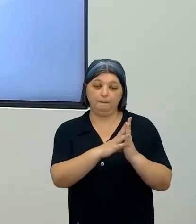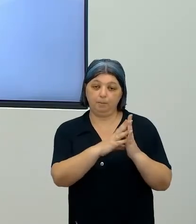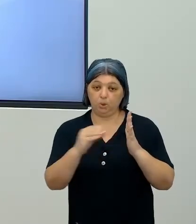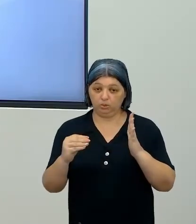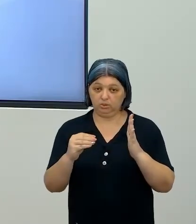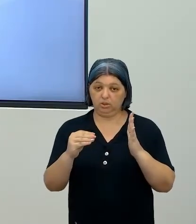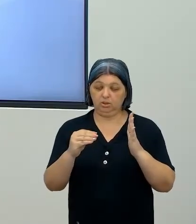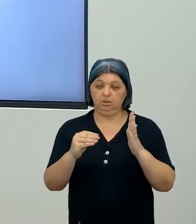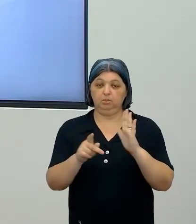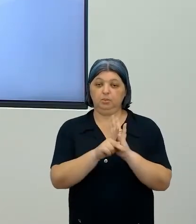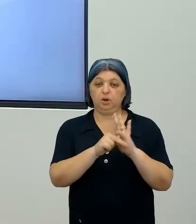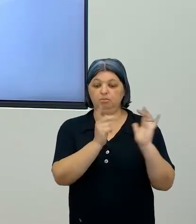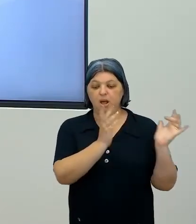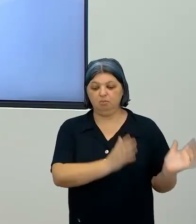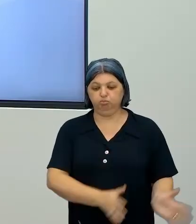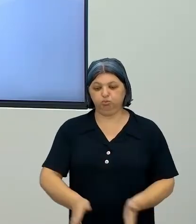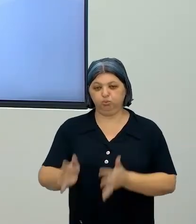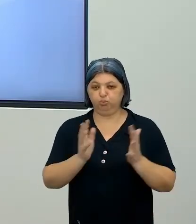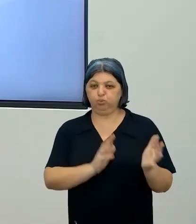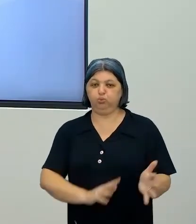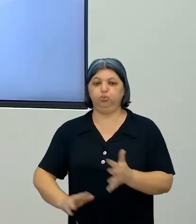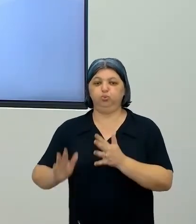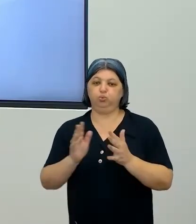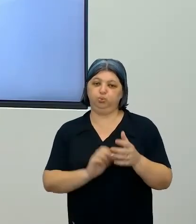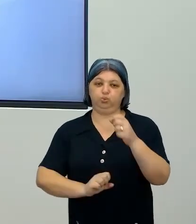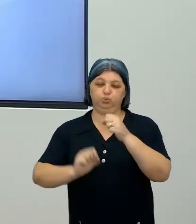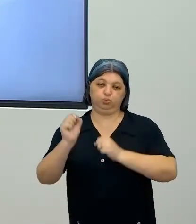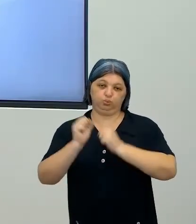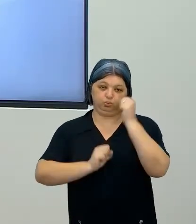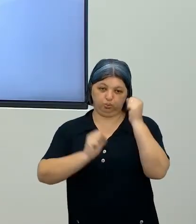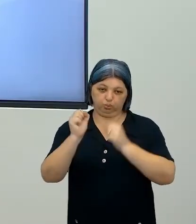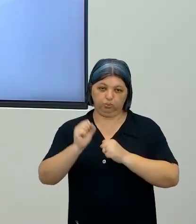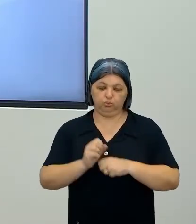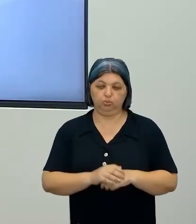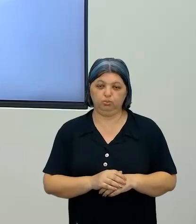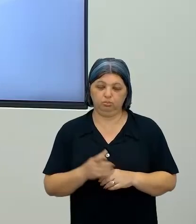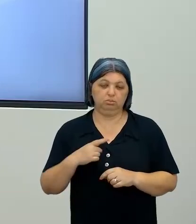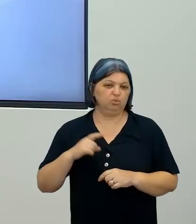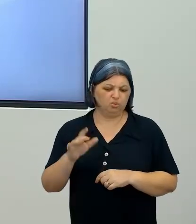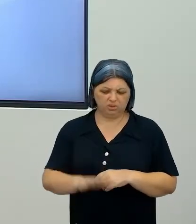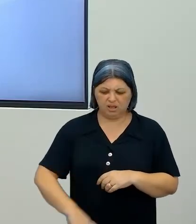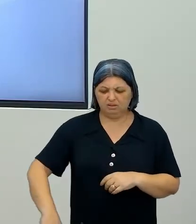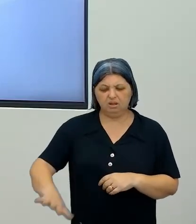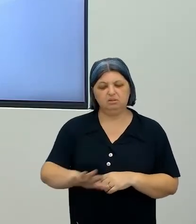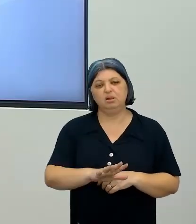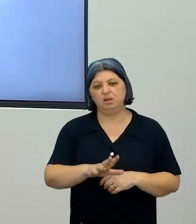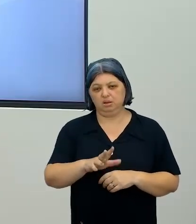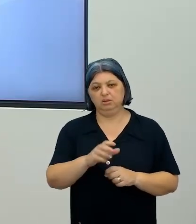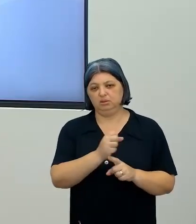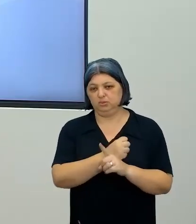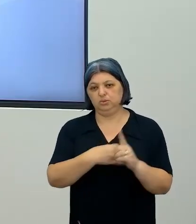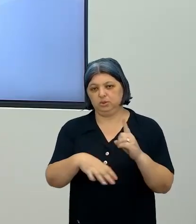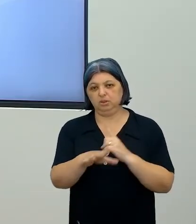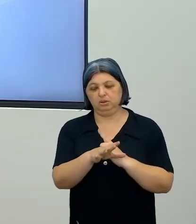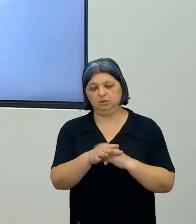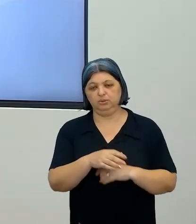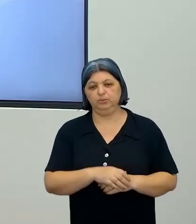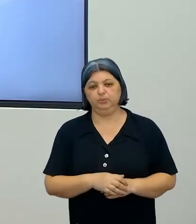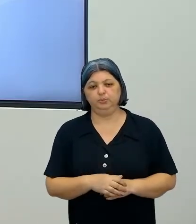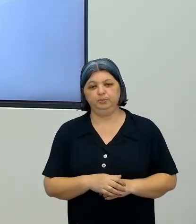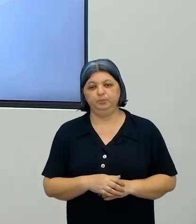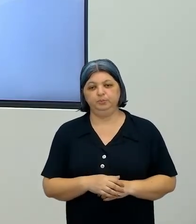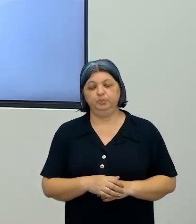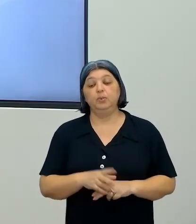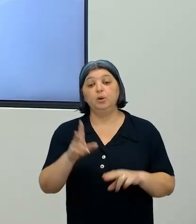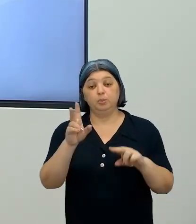ele impacta a vida de todas as áreas da sociedade mesmo. Então, é por isso que a gente fala